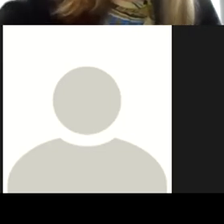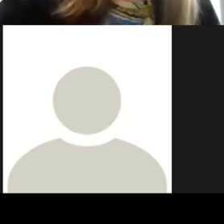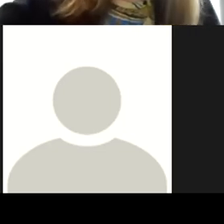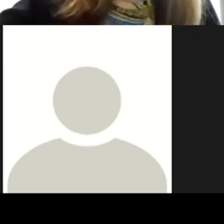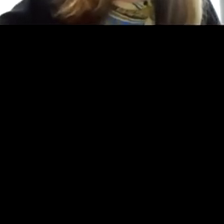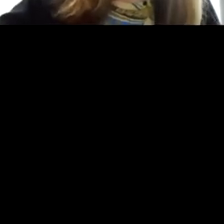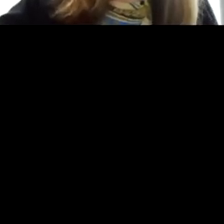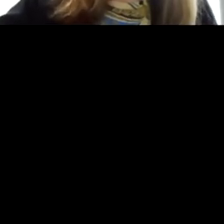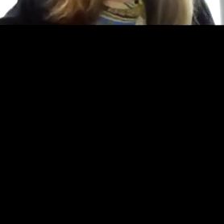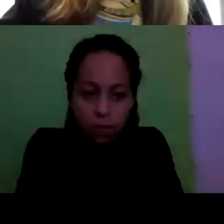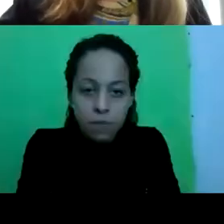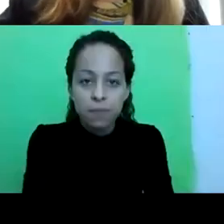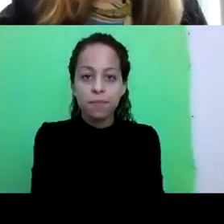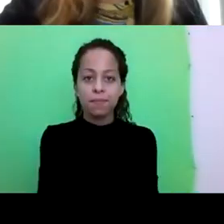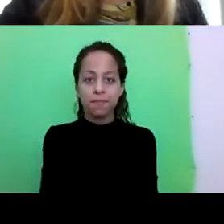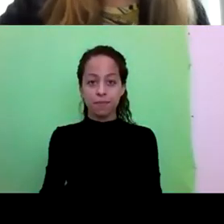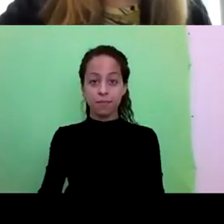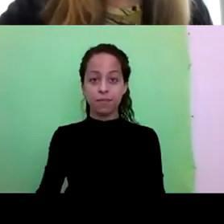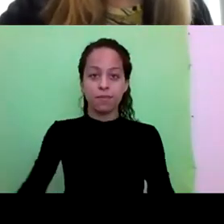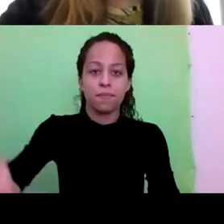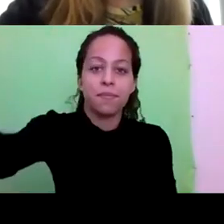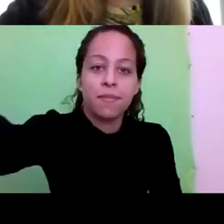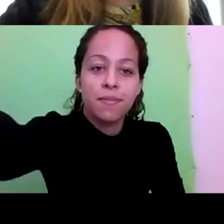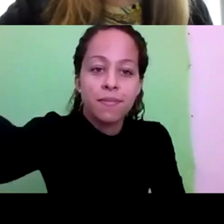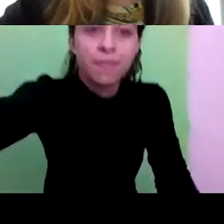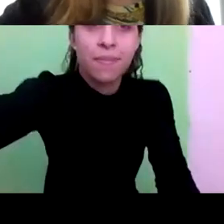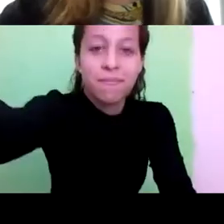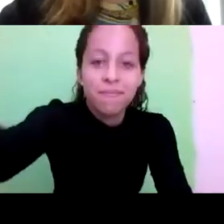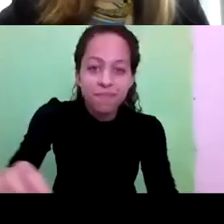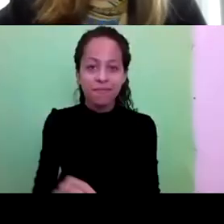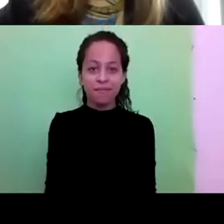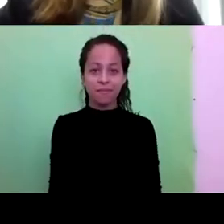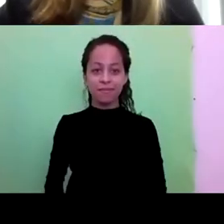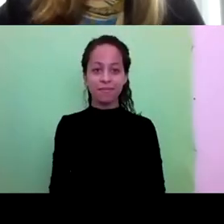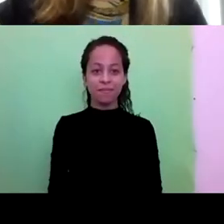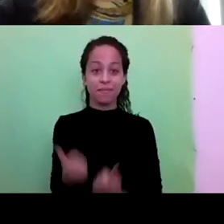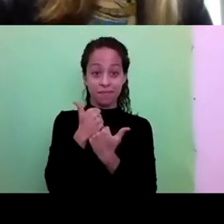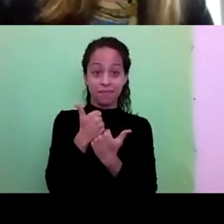Ok, Dani, obrigada aí pelas belas palavras, pela apresentação.